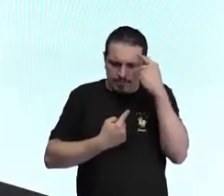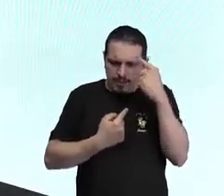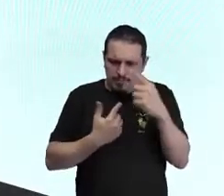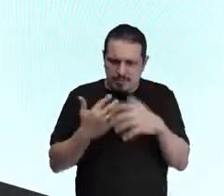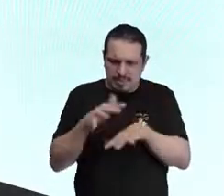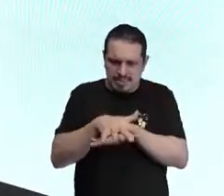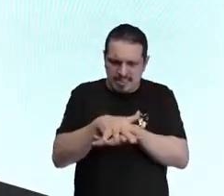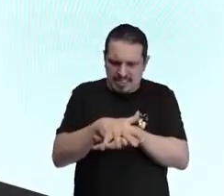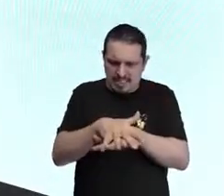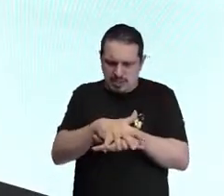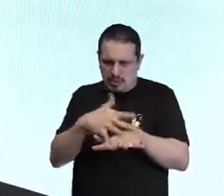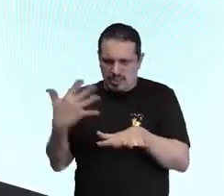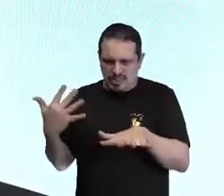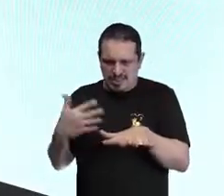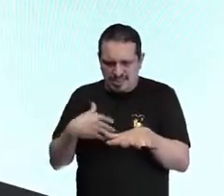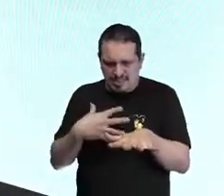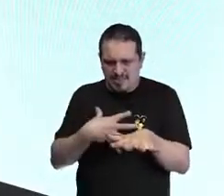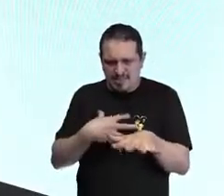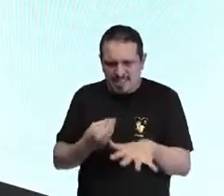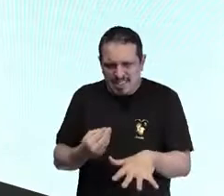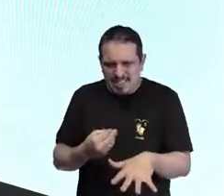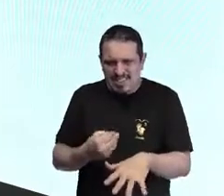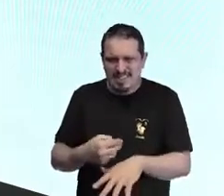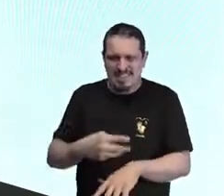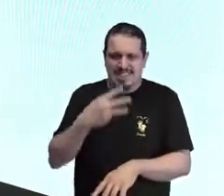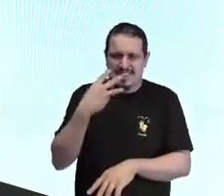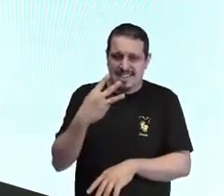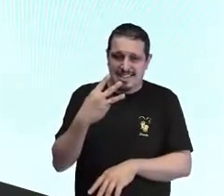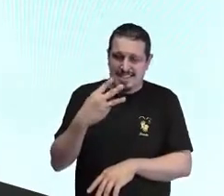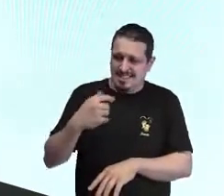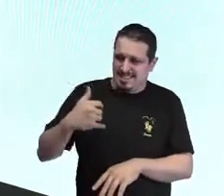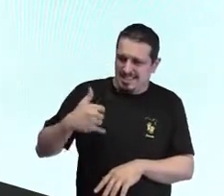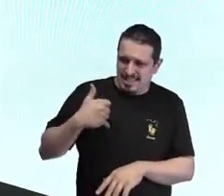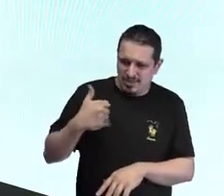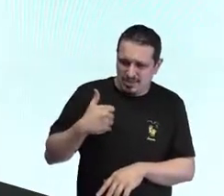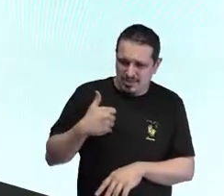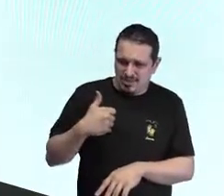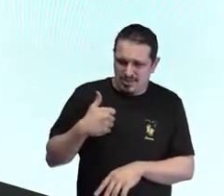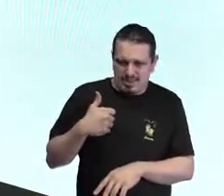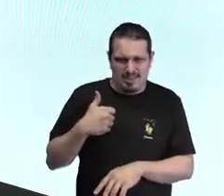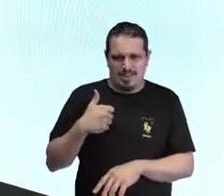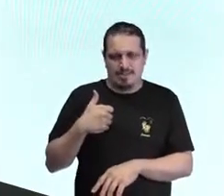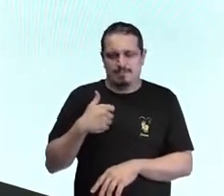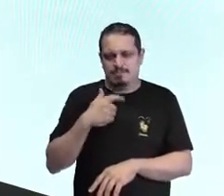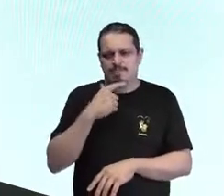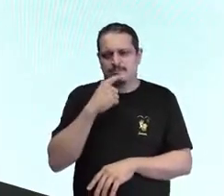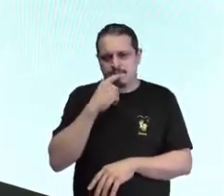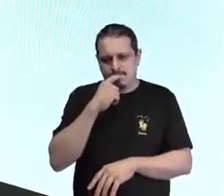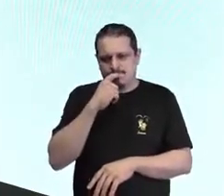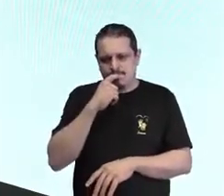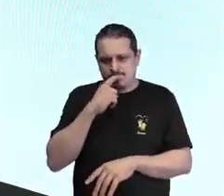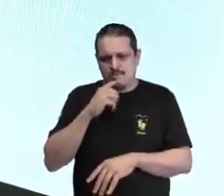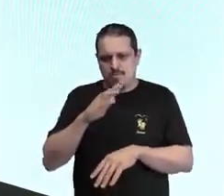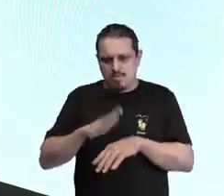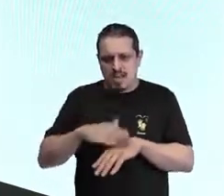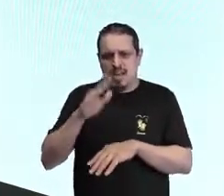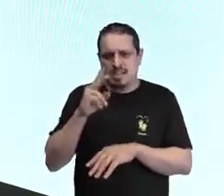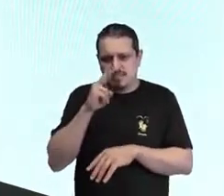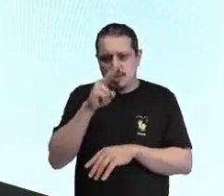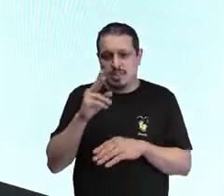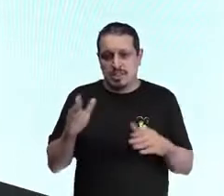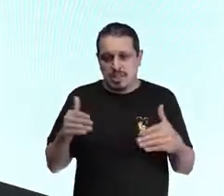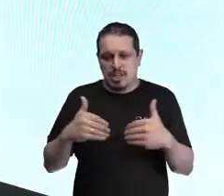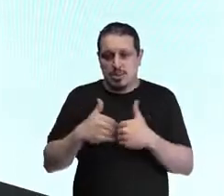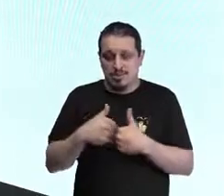filho tinha 3 anos de idade, a gente estava num parquinho, e ele já estava ficando cada vez mais com o autismo, cada vez mais evidente. E